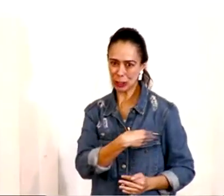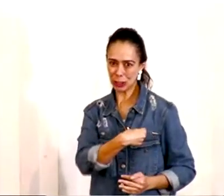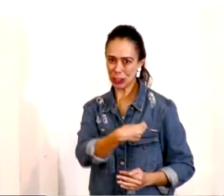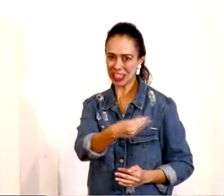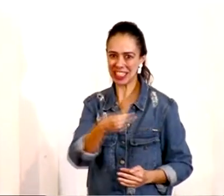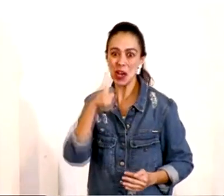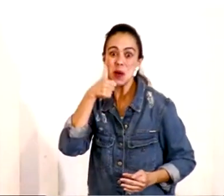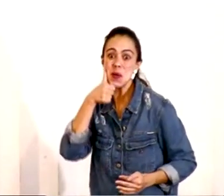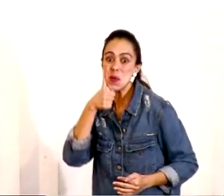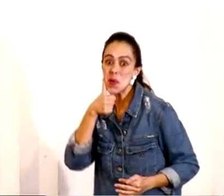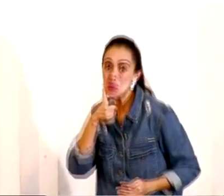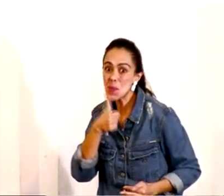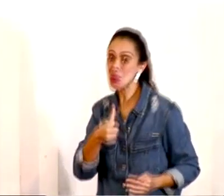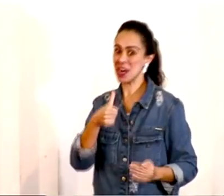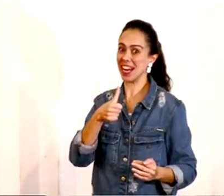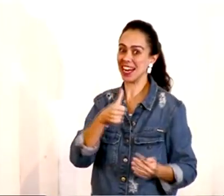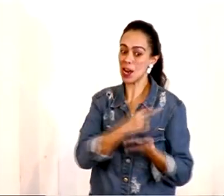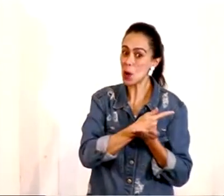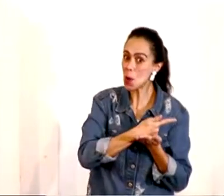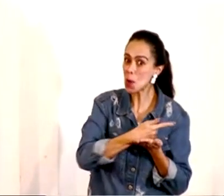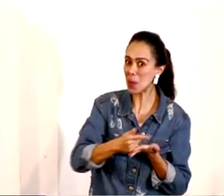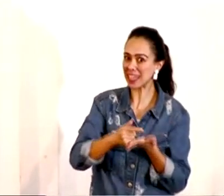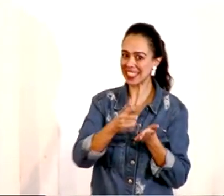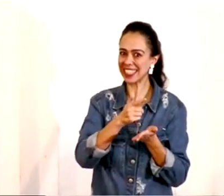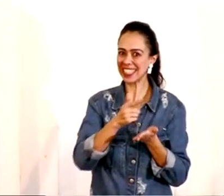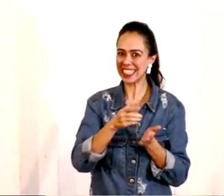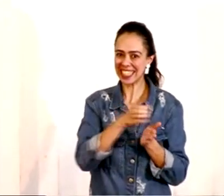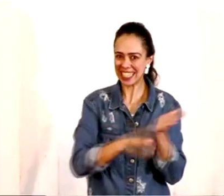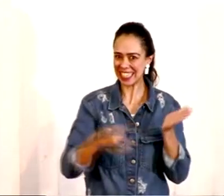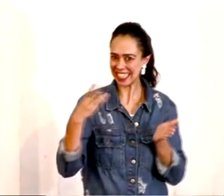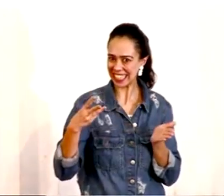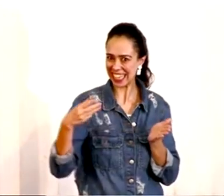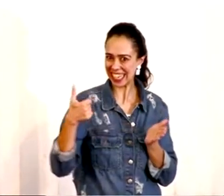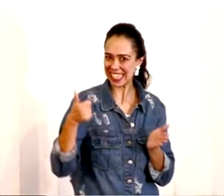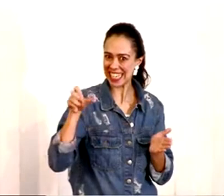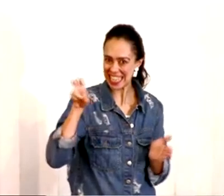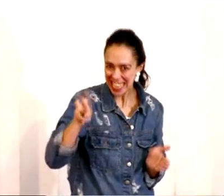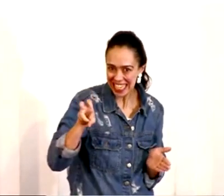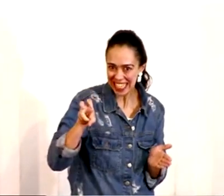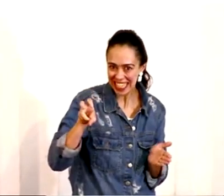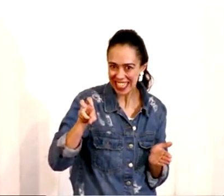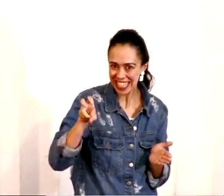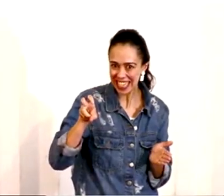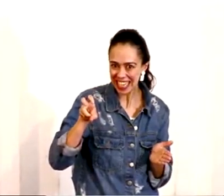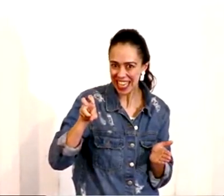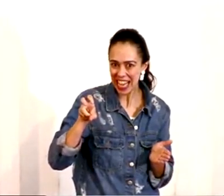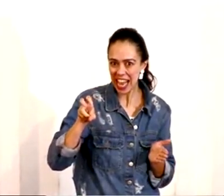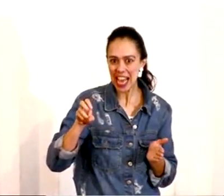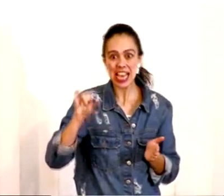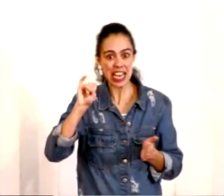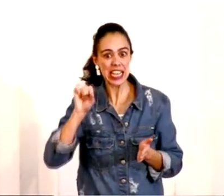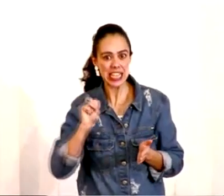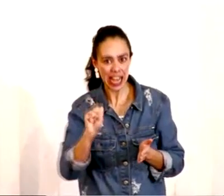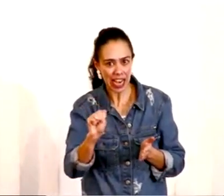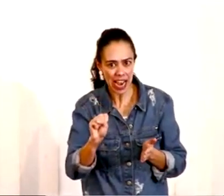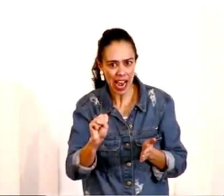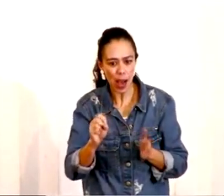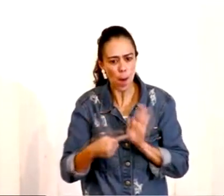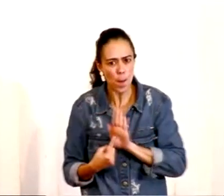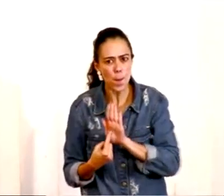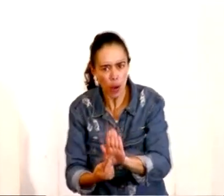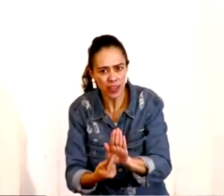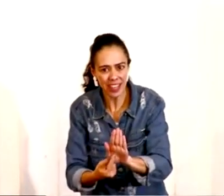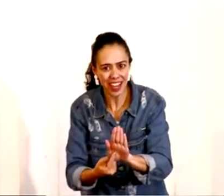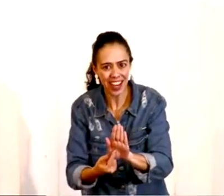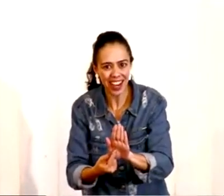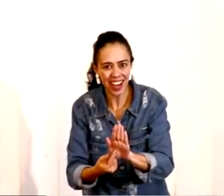semente de Gênesis 3,15, que pisaria na cabeça da serpente. Nós veremos então, no relato do capítulo 4, dos